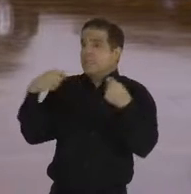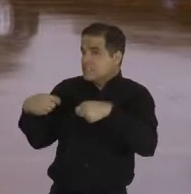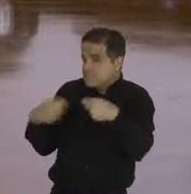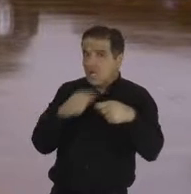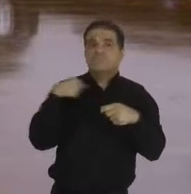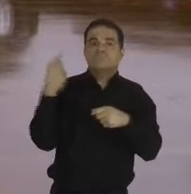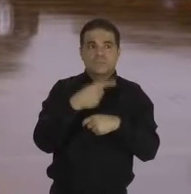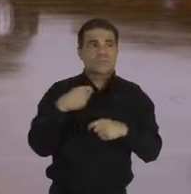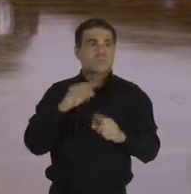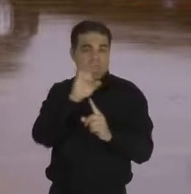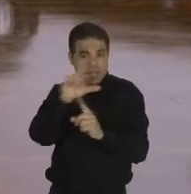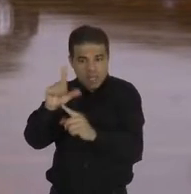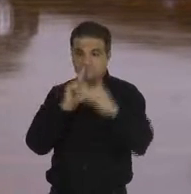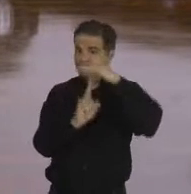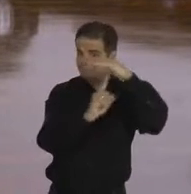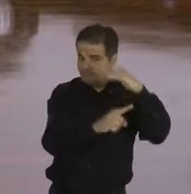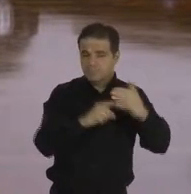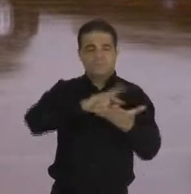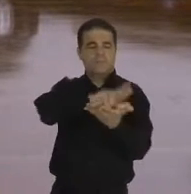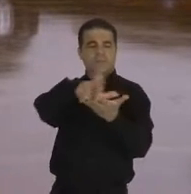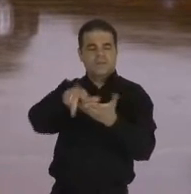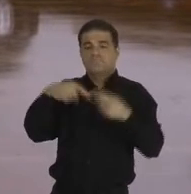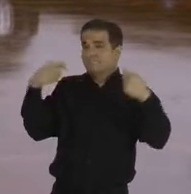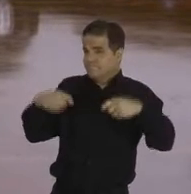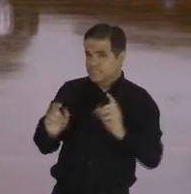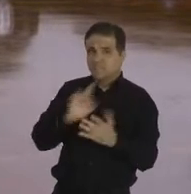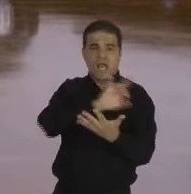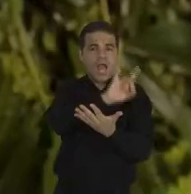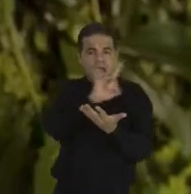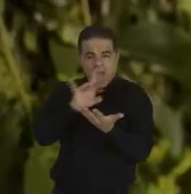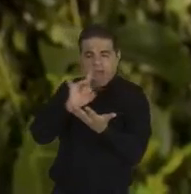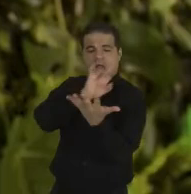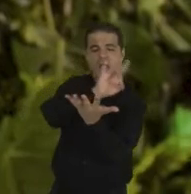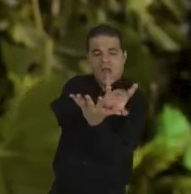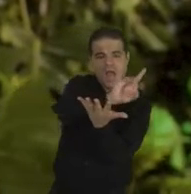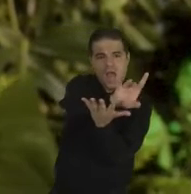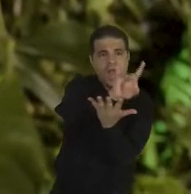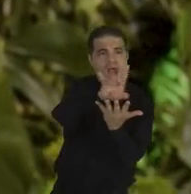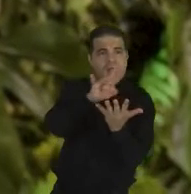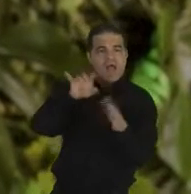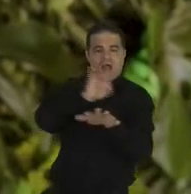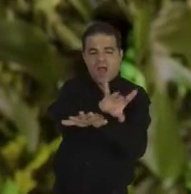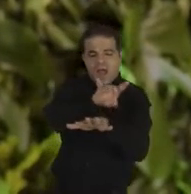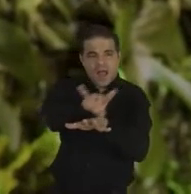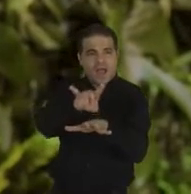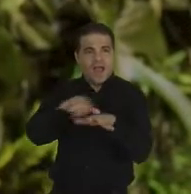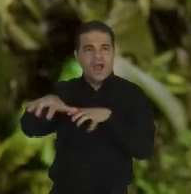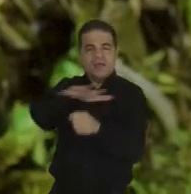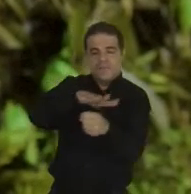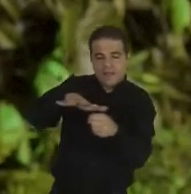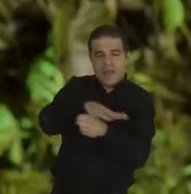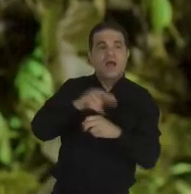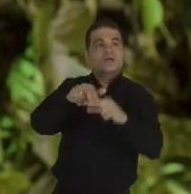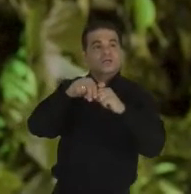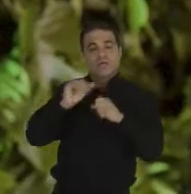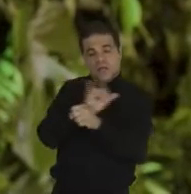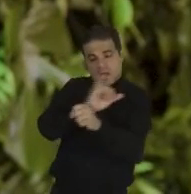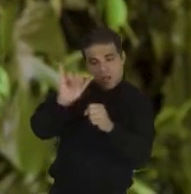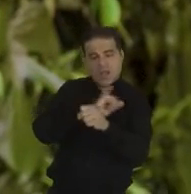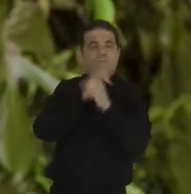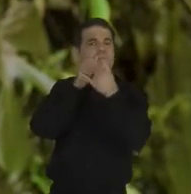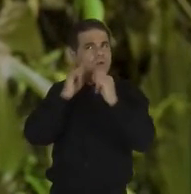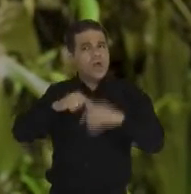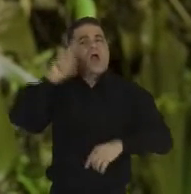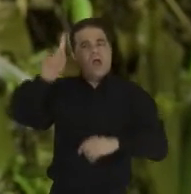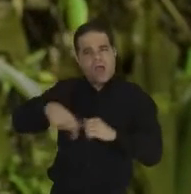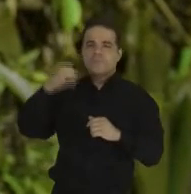necessidades dos nossos clientes e as características de cada mercado EA política Nossa estratégia de eletrificação é algo